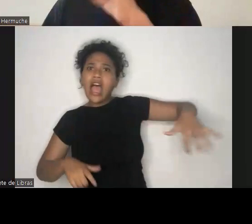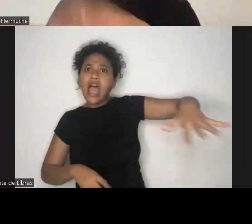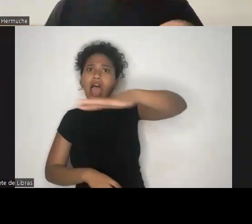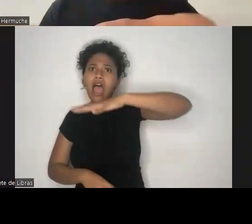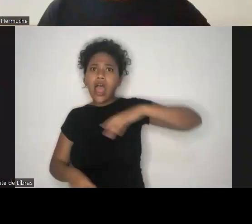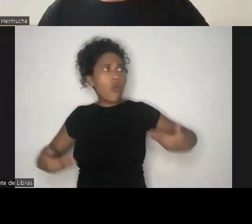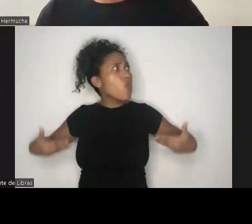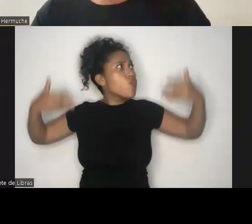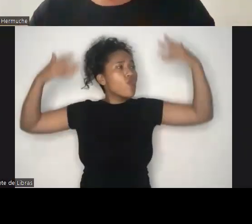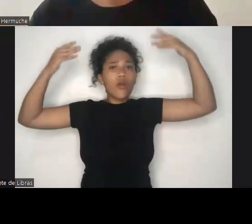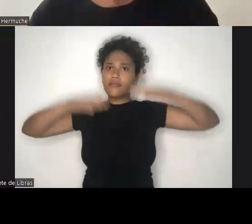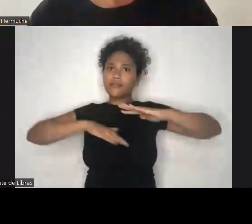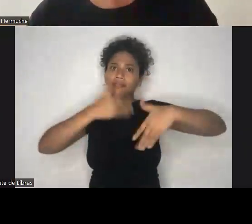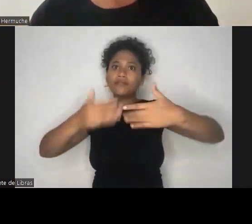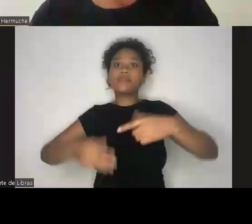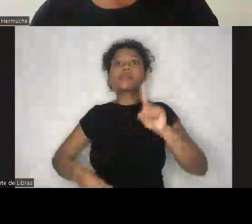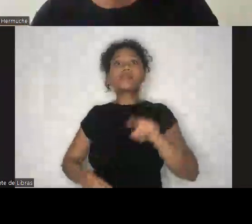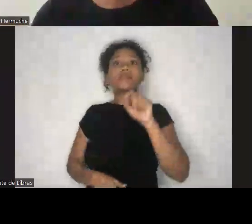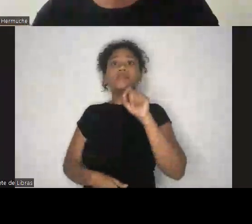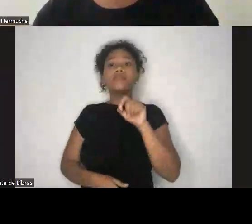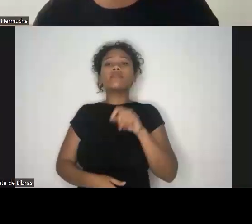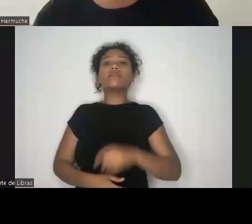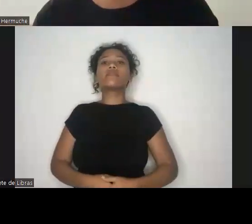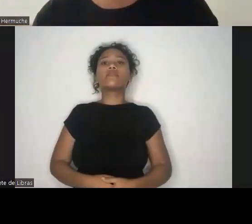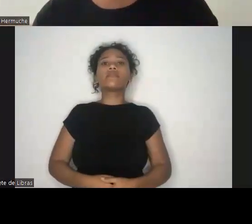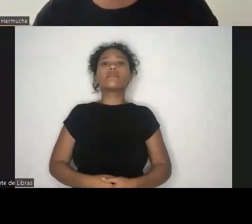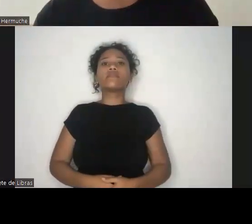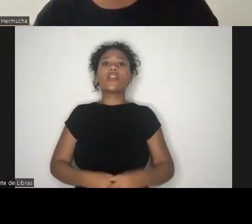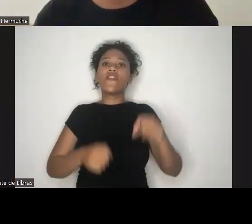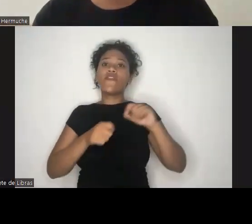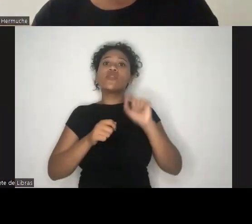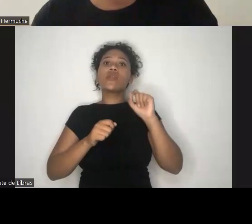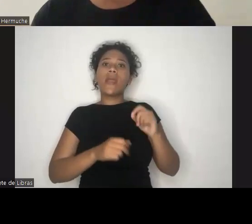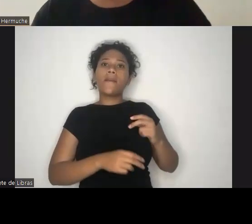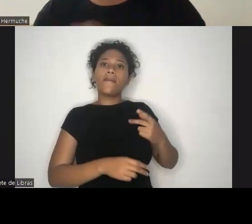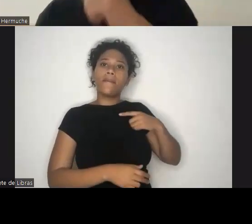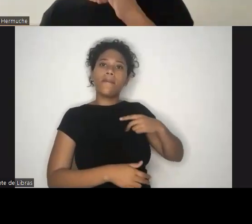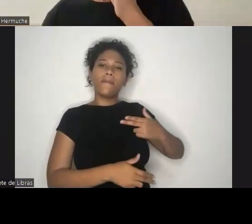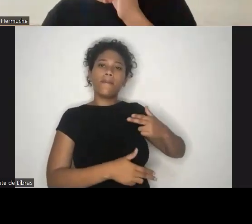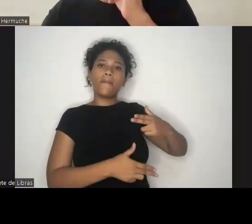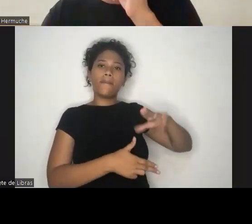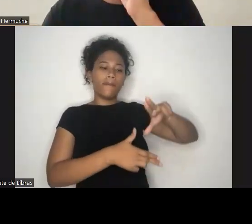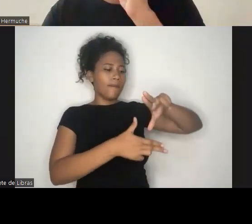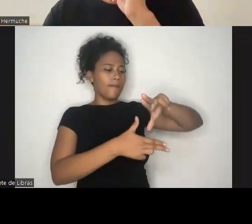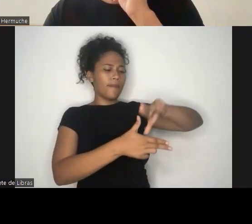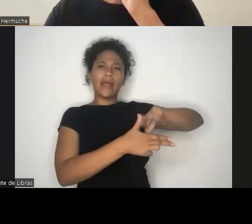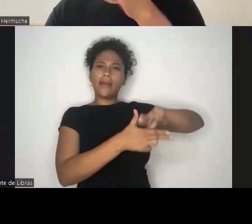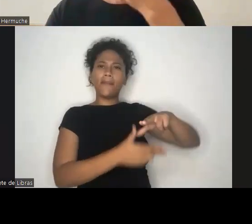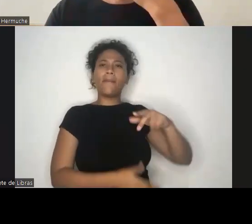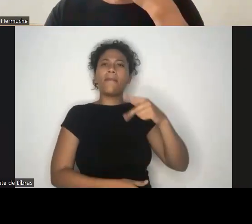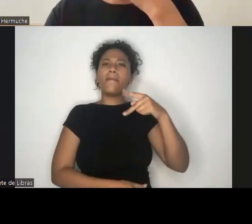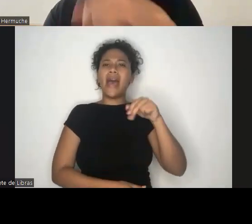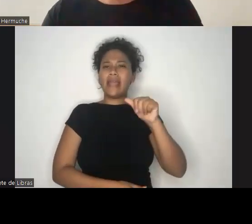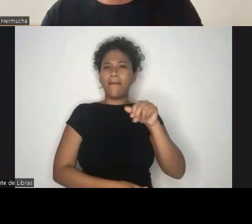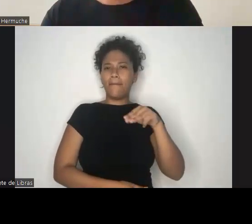aqui um Case que a gente fez no Panamá com a palavra nuevo então por exemplo você imagina um filme